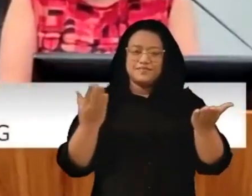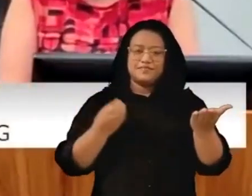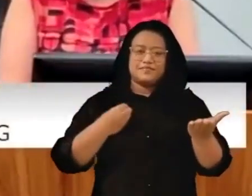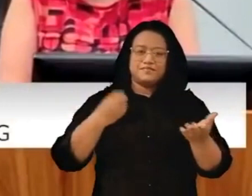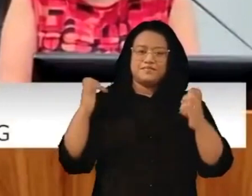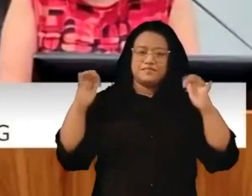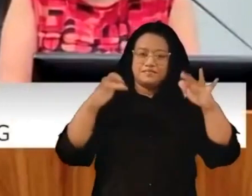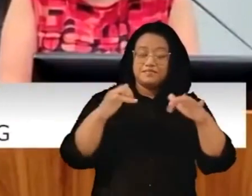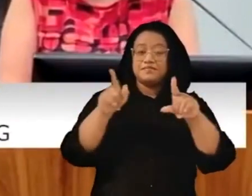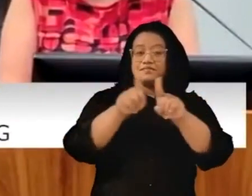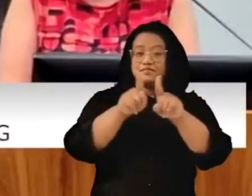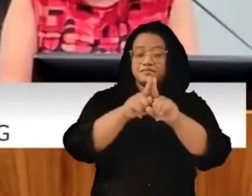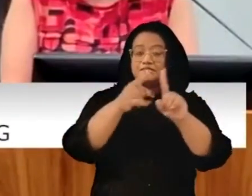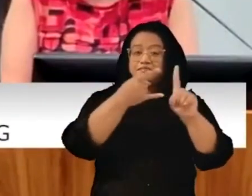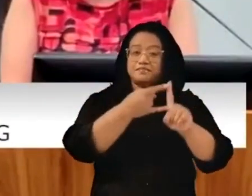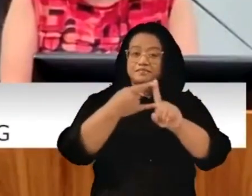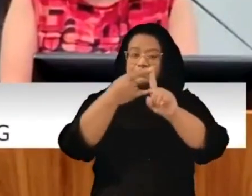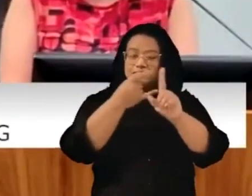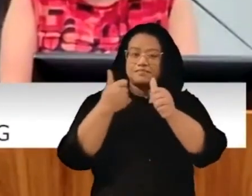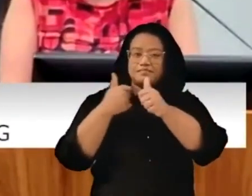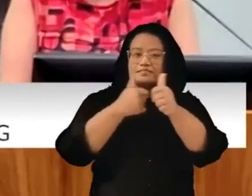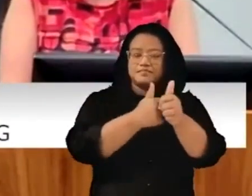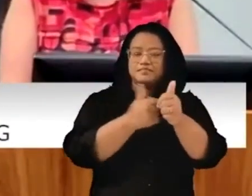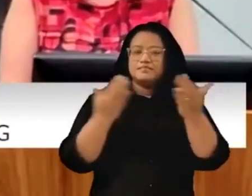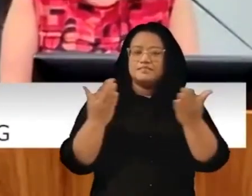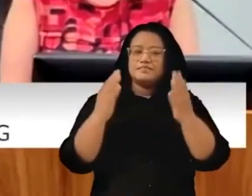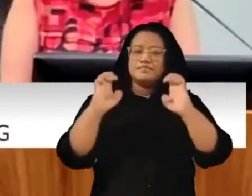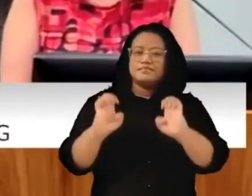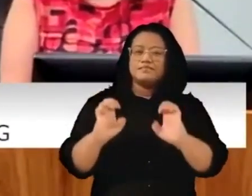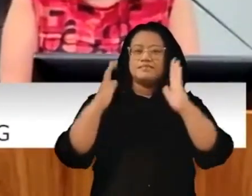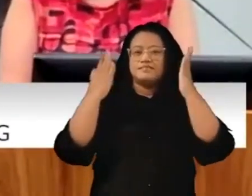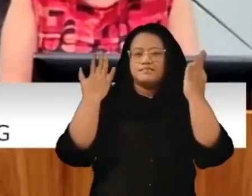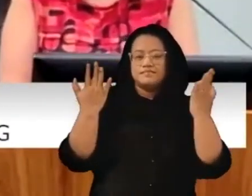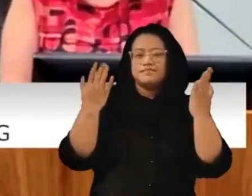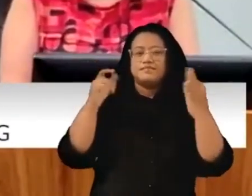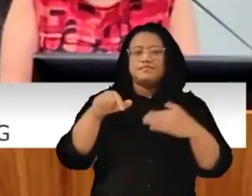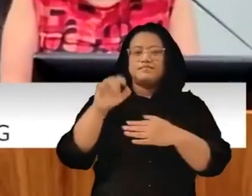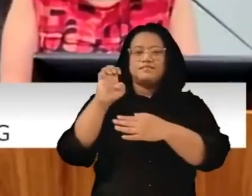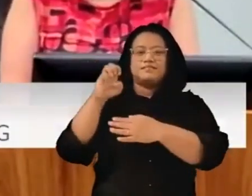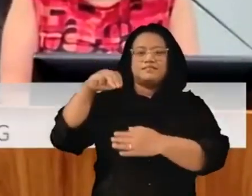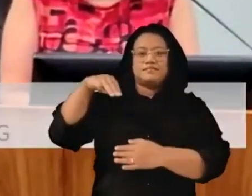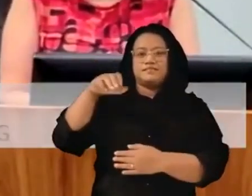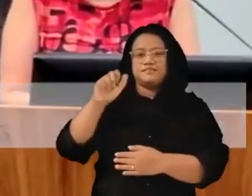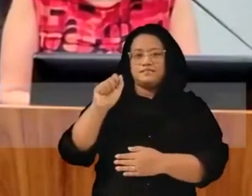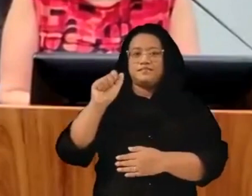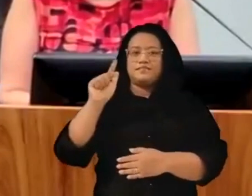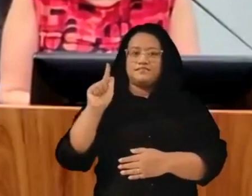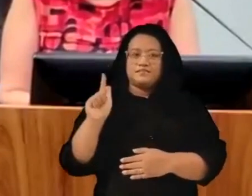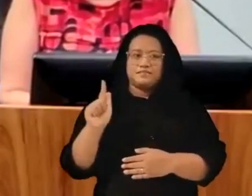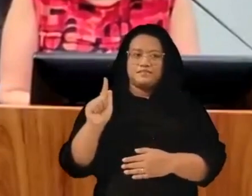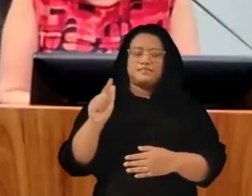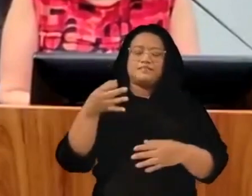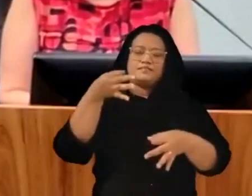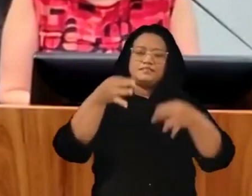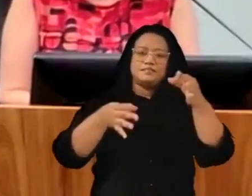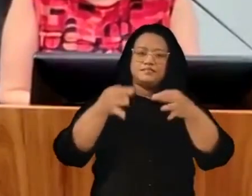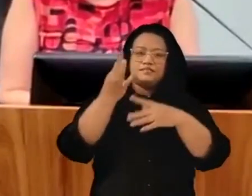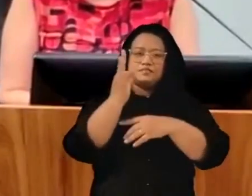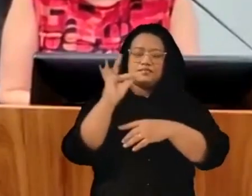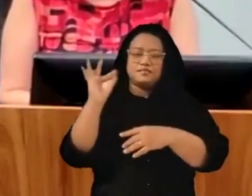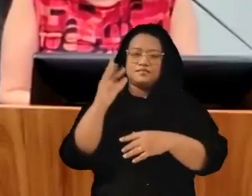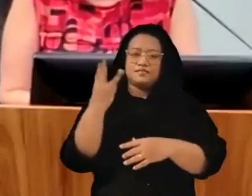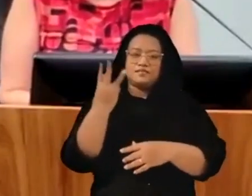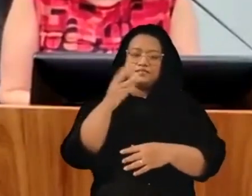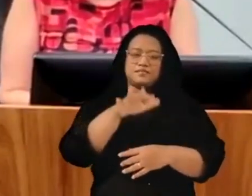e aos que nos assistem pelo Zoom. Mais um evento realizado pela Escola de Magistrados da Justiça Federal da Terceira Região, nesse